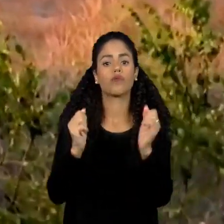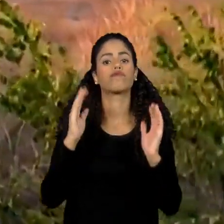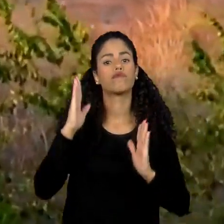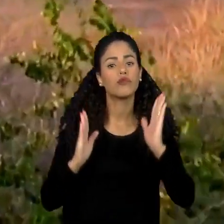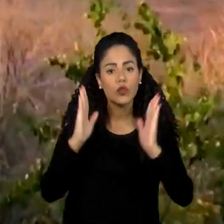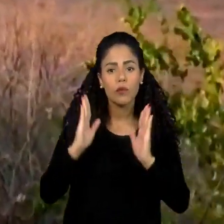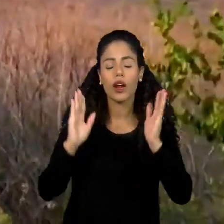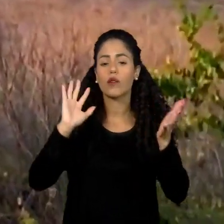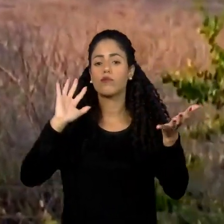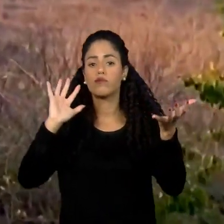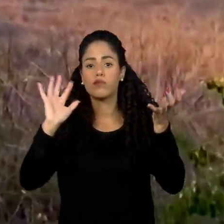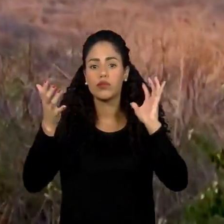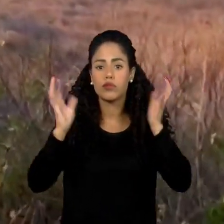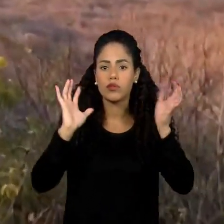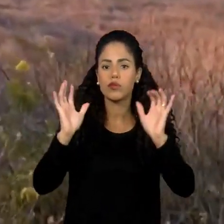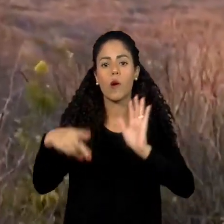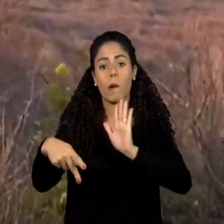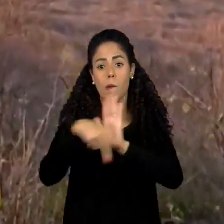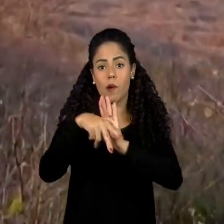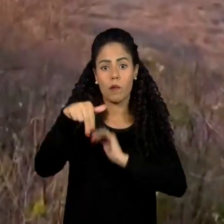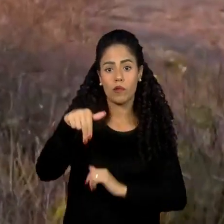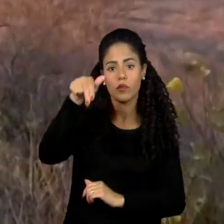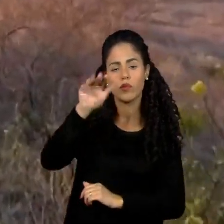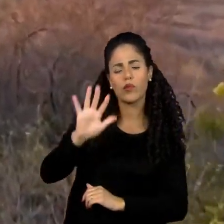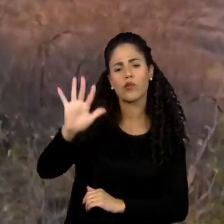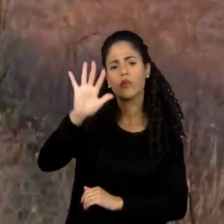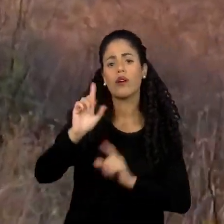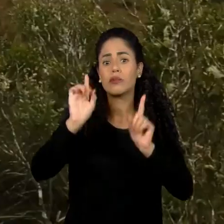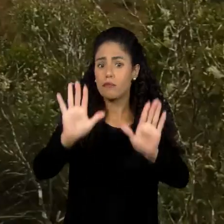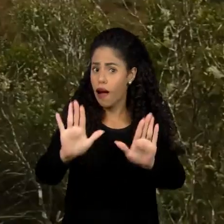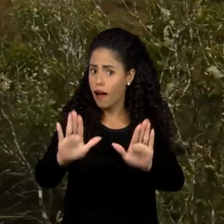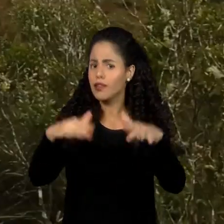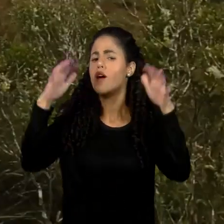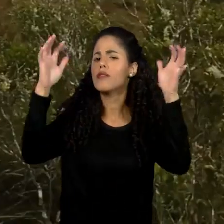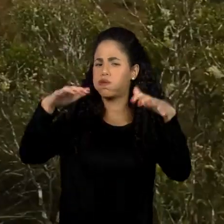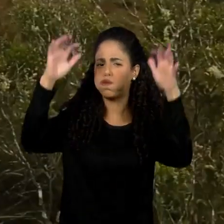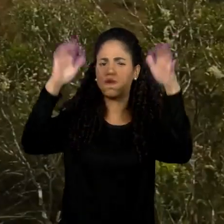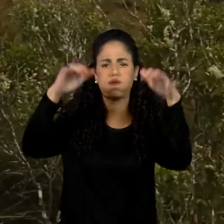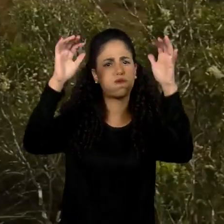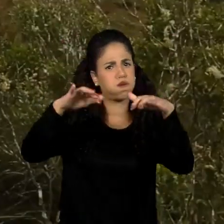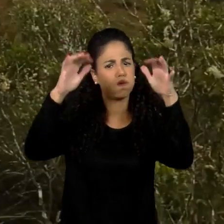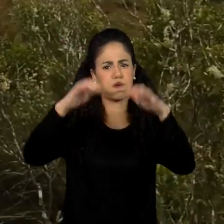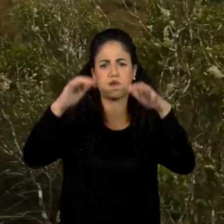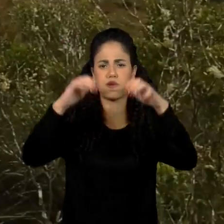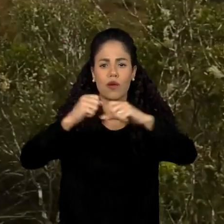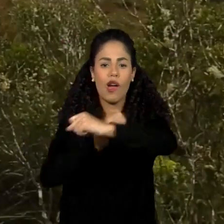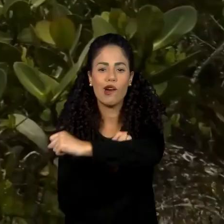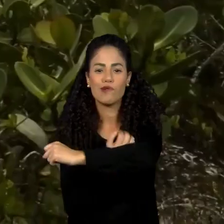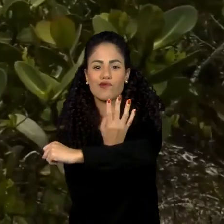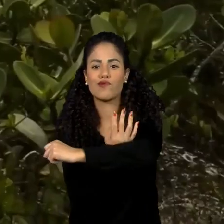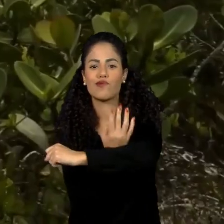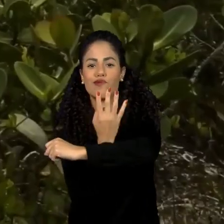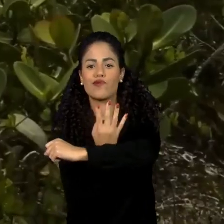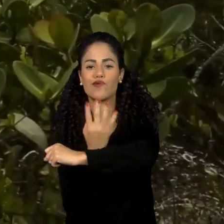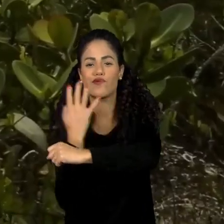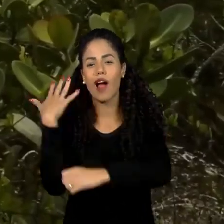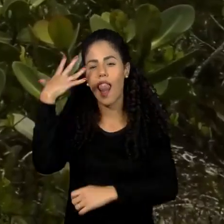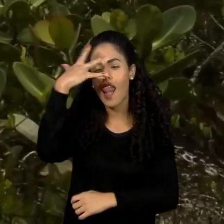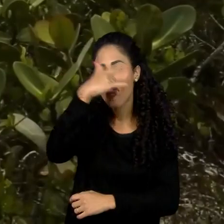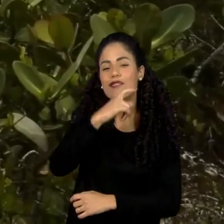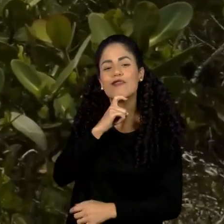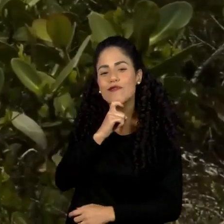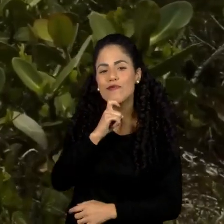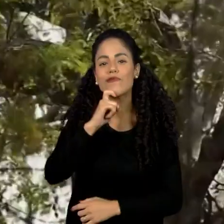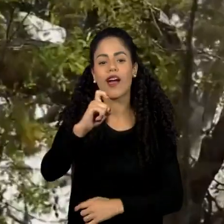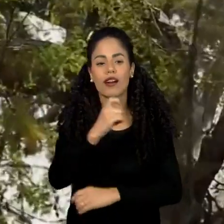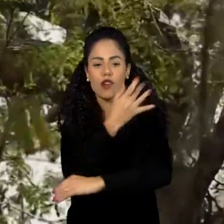clima semiárido nordestino. Mas quando vem a chuva, a vegetação se veste de verde. A caatinga